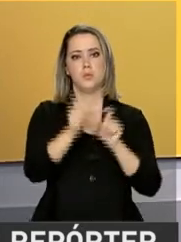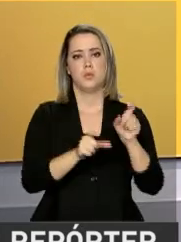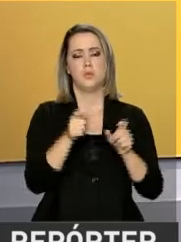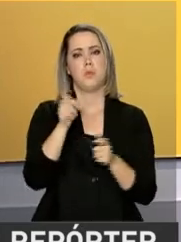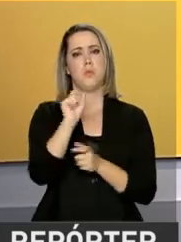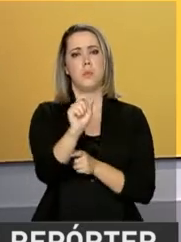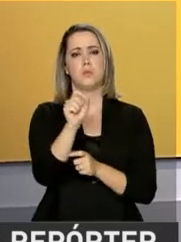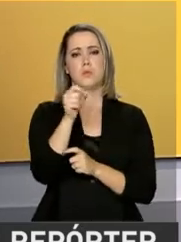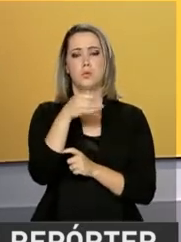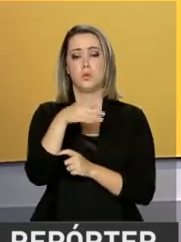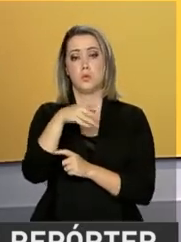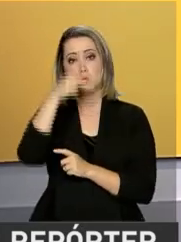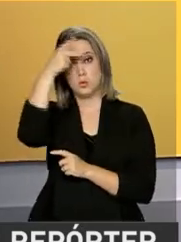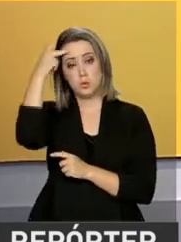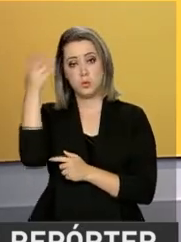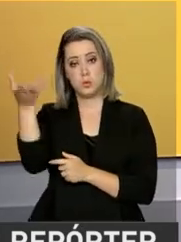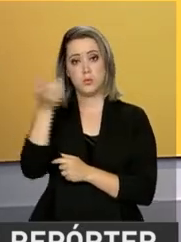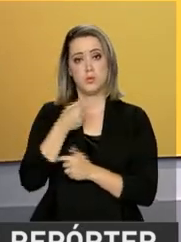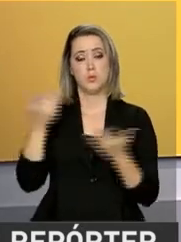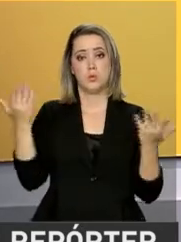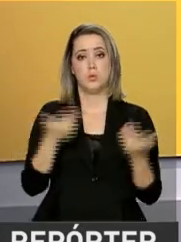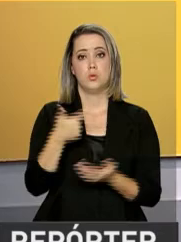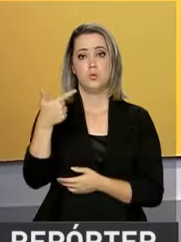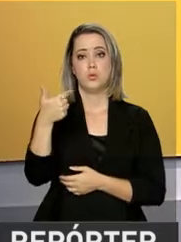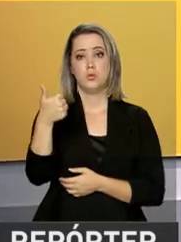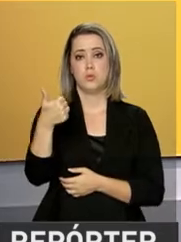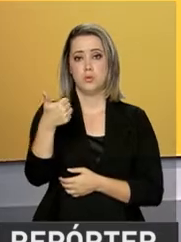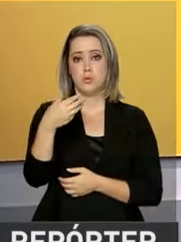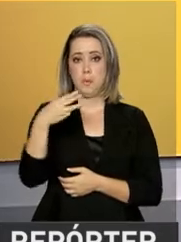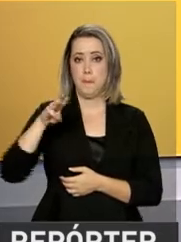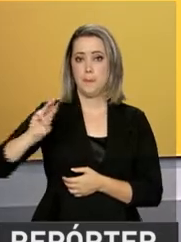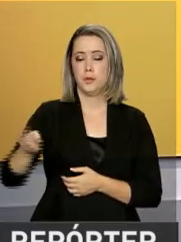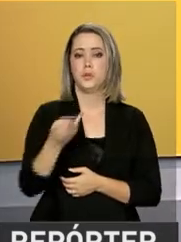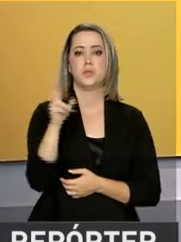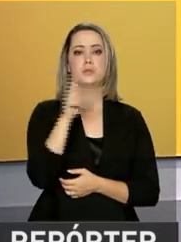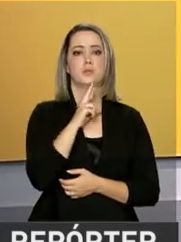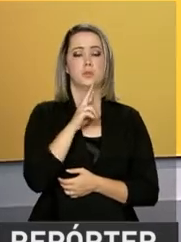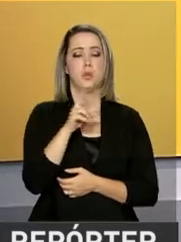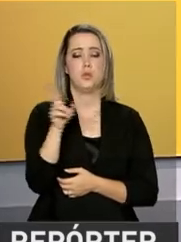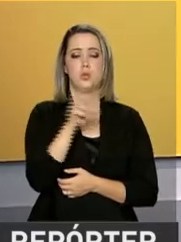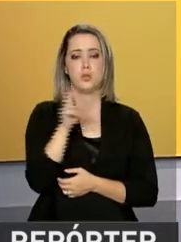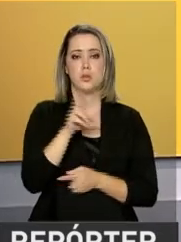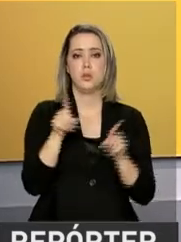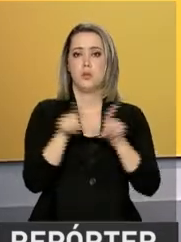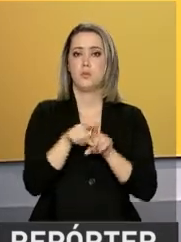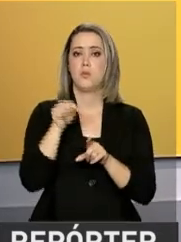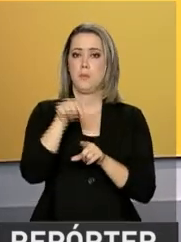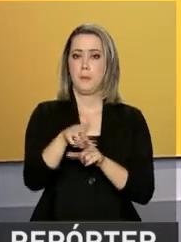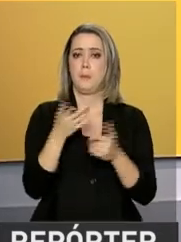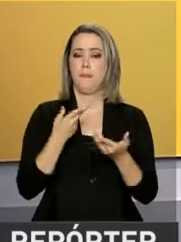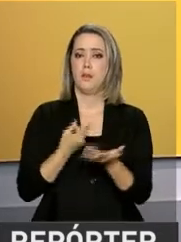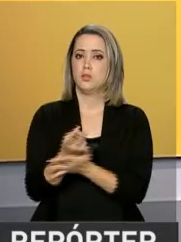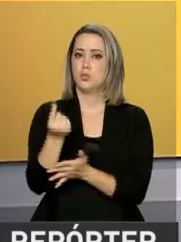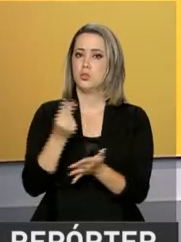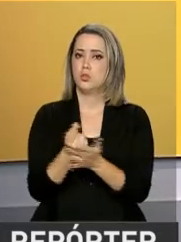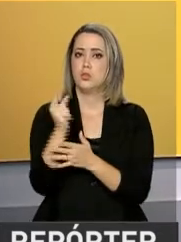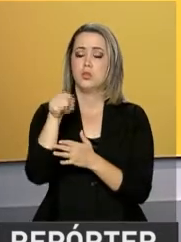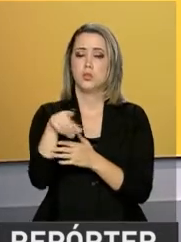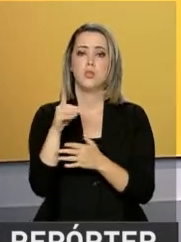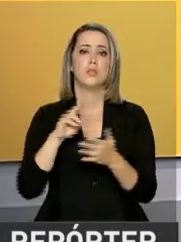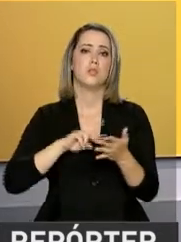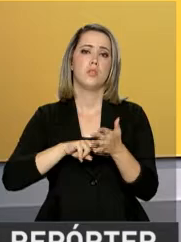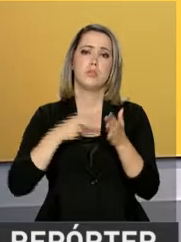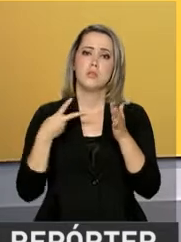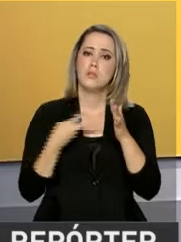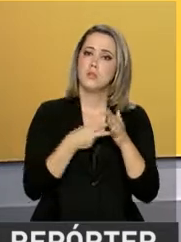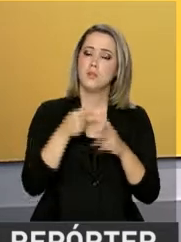232 contribuintes receberão 213 milhões de reais esses lotes individuais se referem